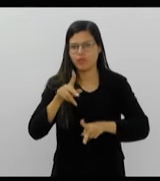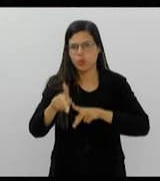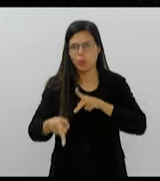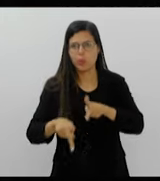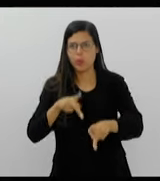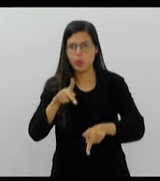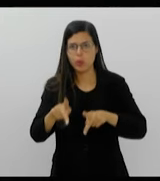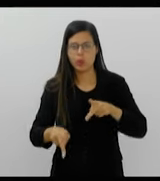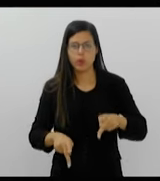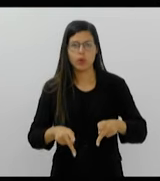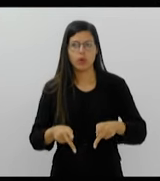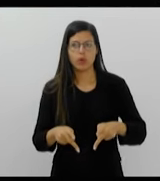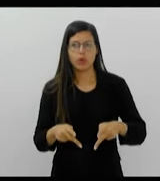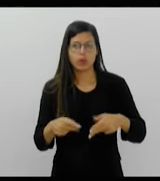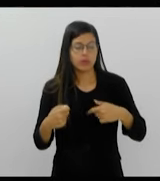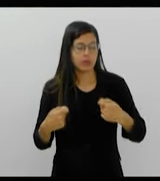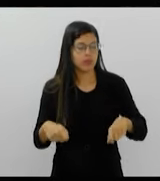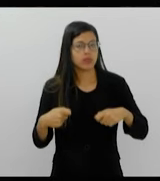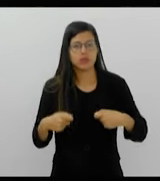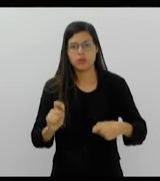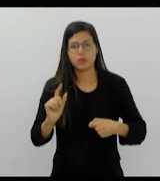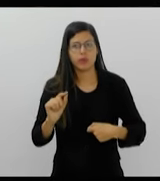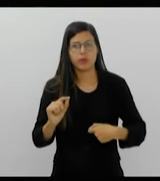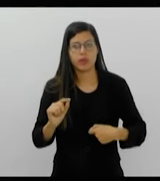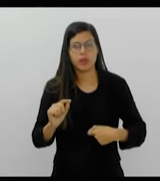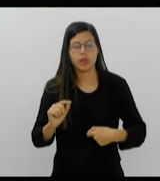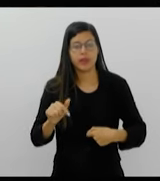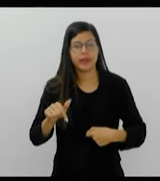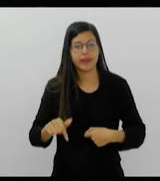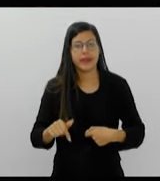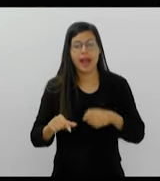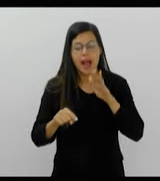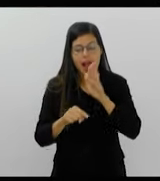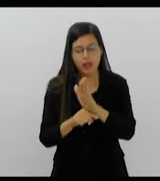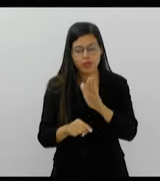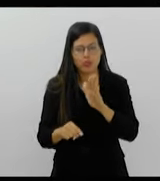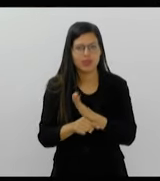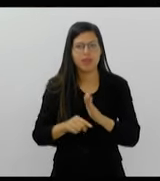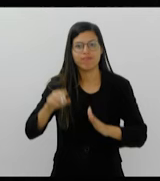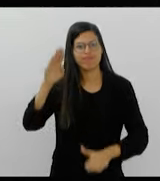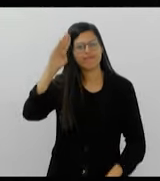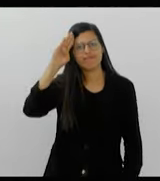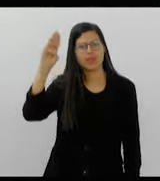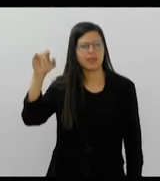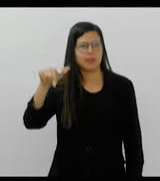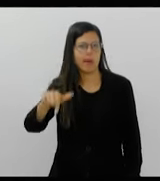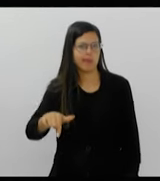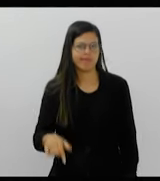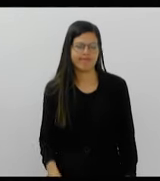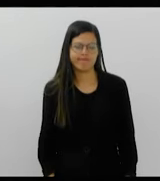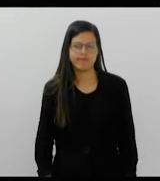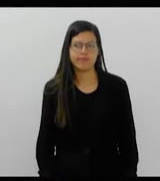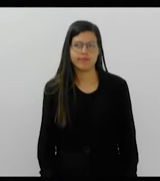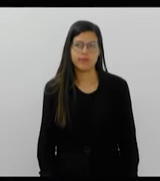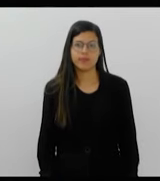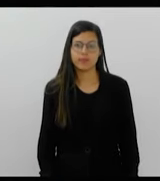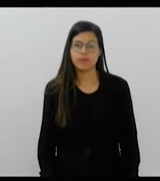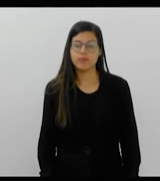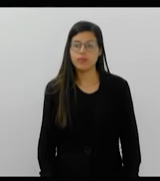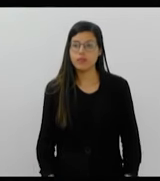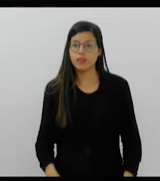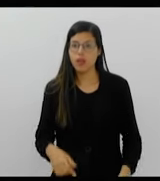que deve ser, evidentemente, a maior beneficiária desse processo. Uma